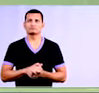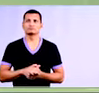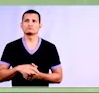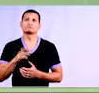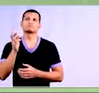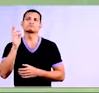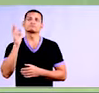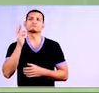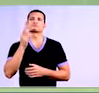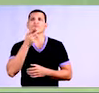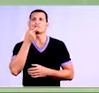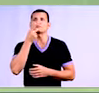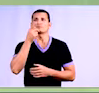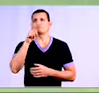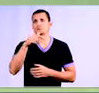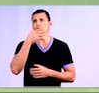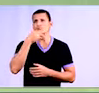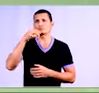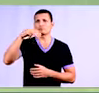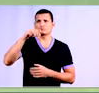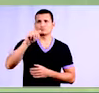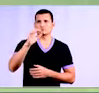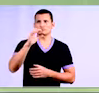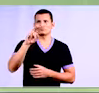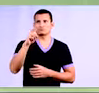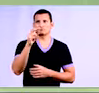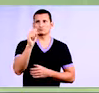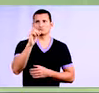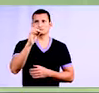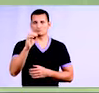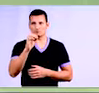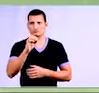foi Machado. Ou seja,